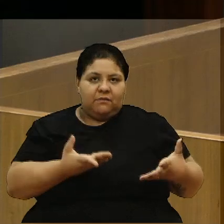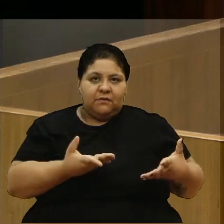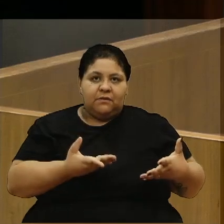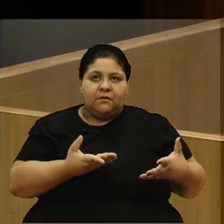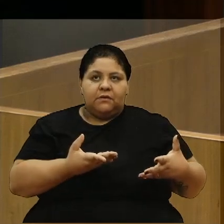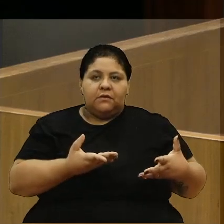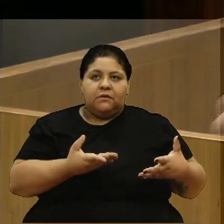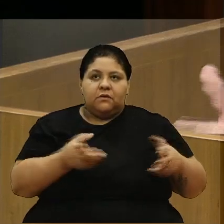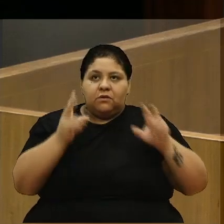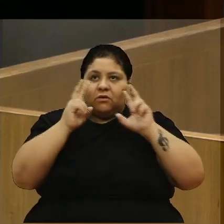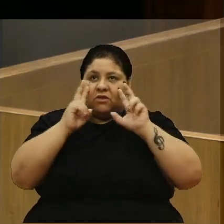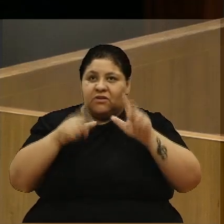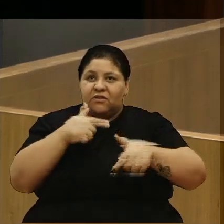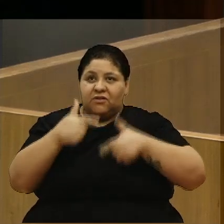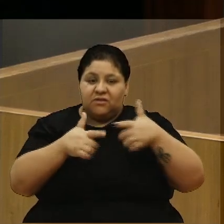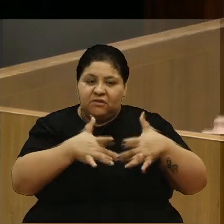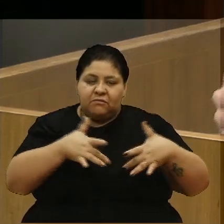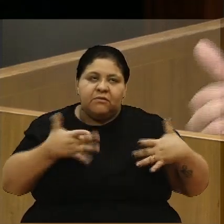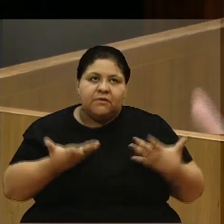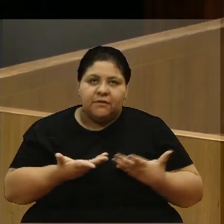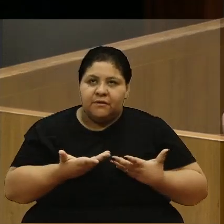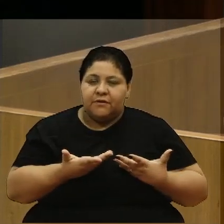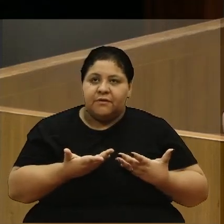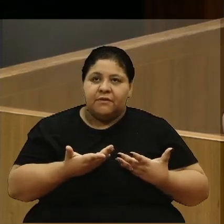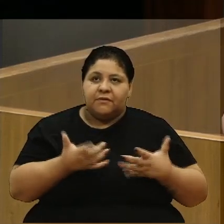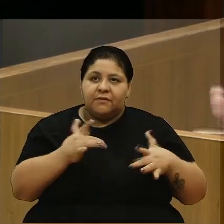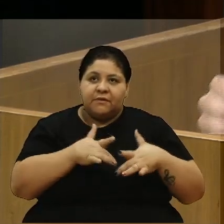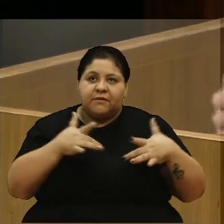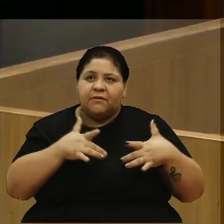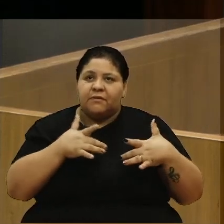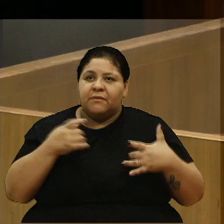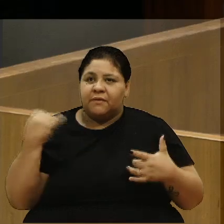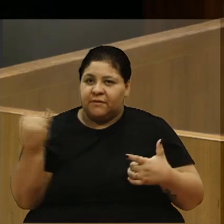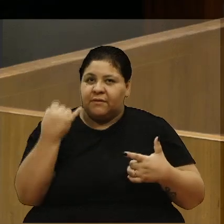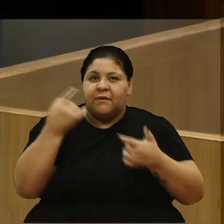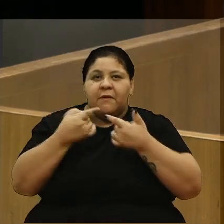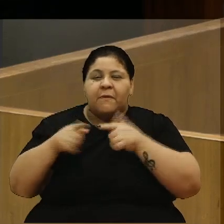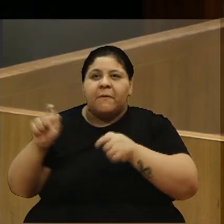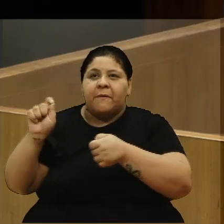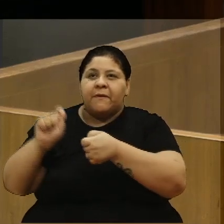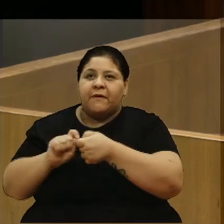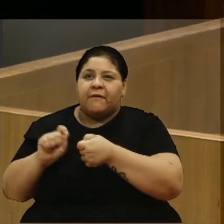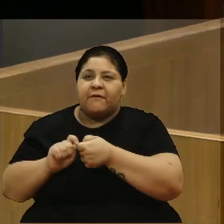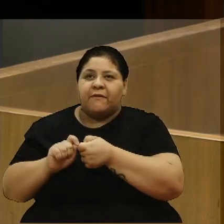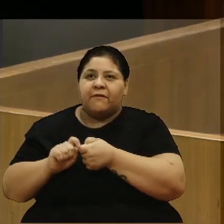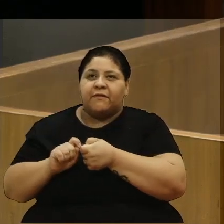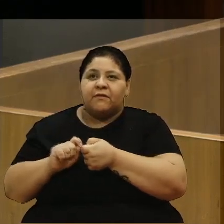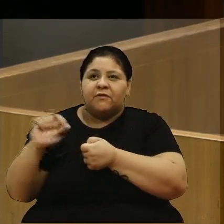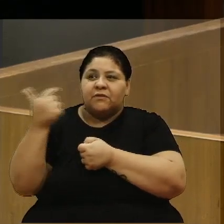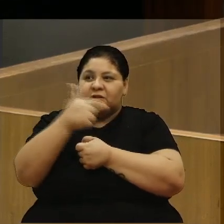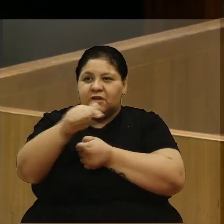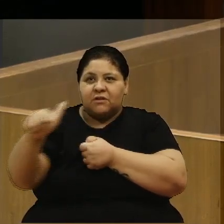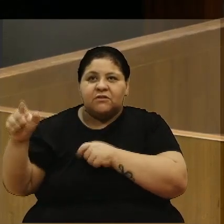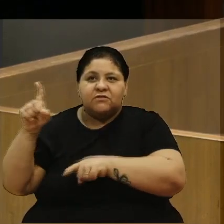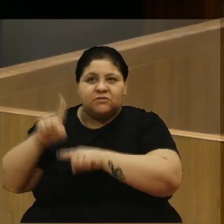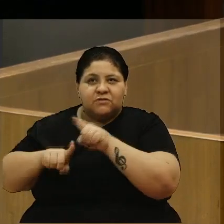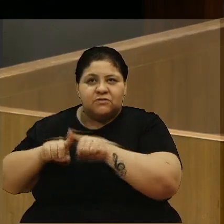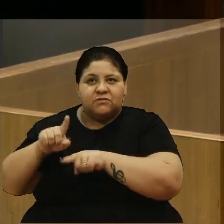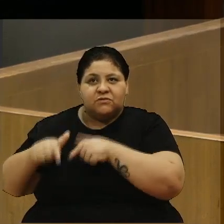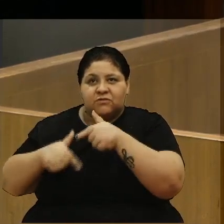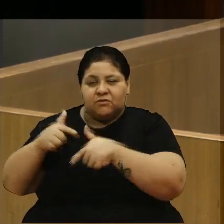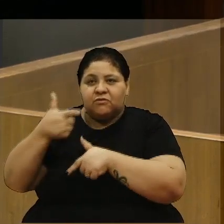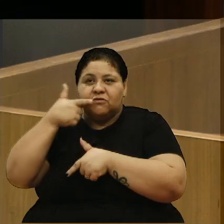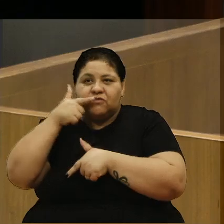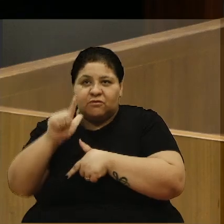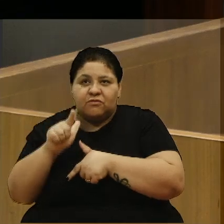vezes nós vemos serviços com voluntariado, por exemplo. Voluntariado é importante, mas para fazer com que as outras coisas que o serviço não dá